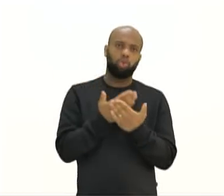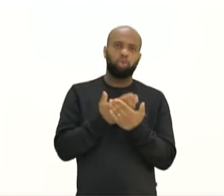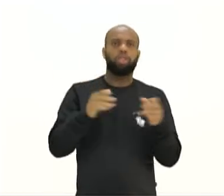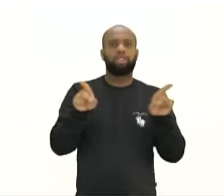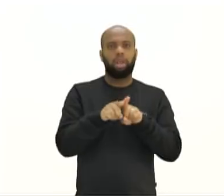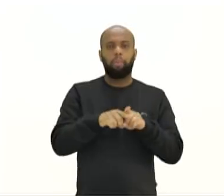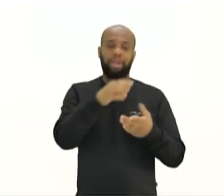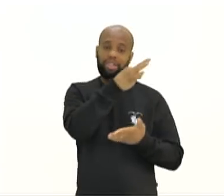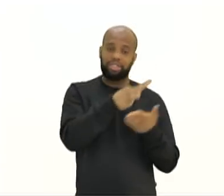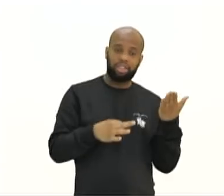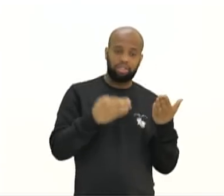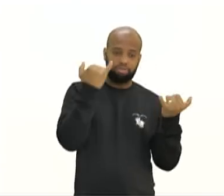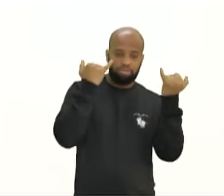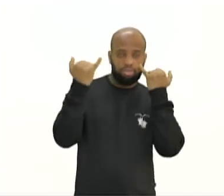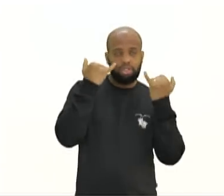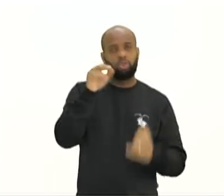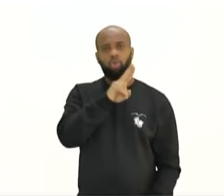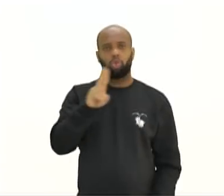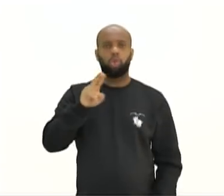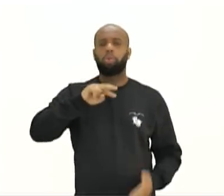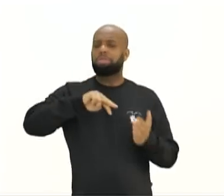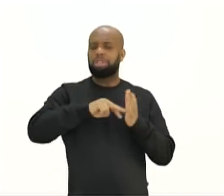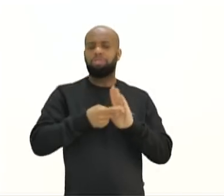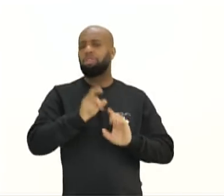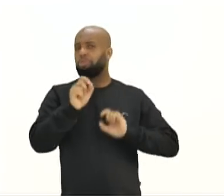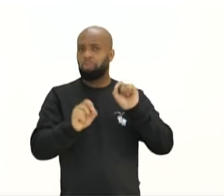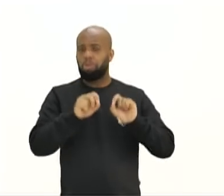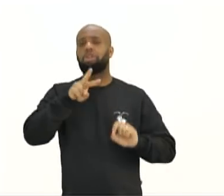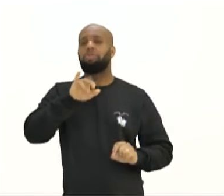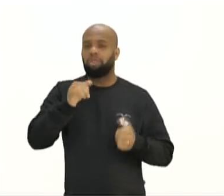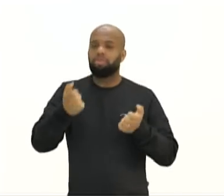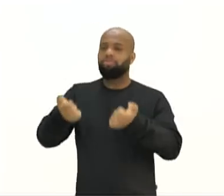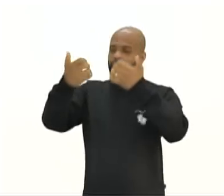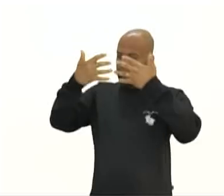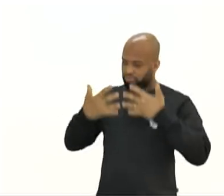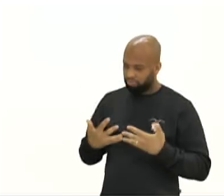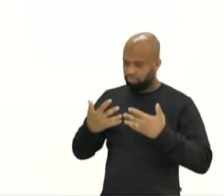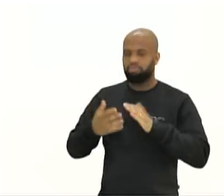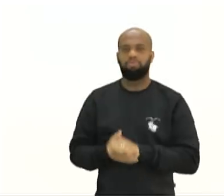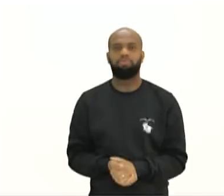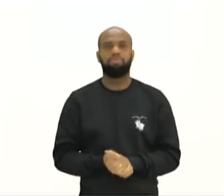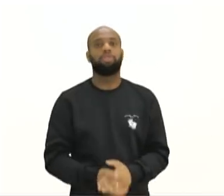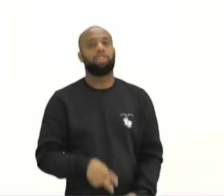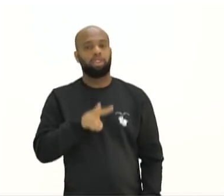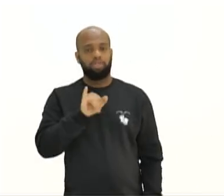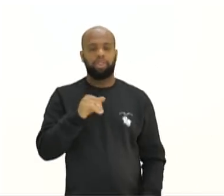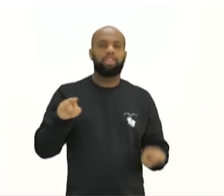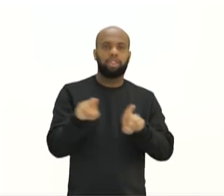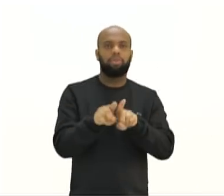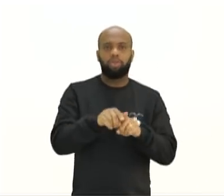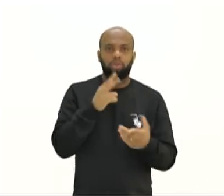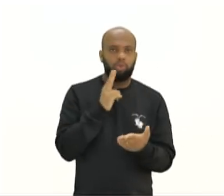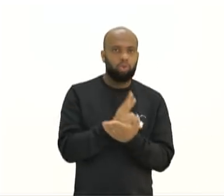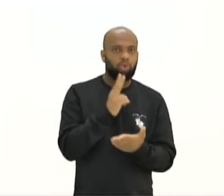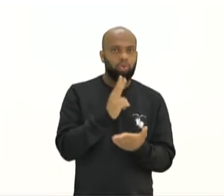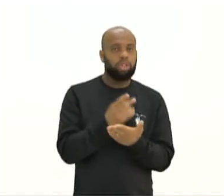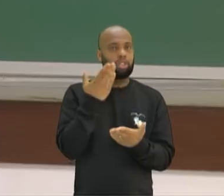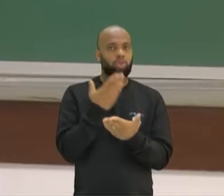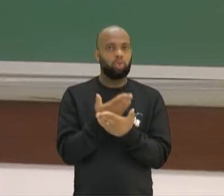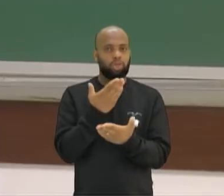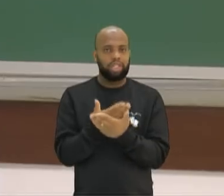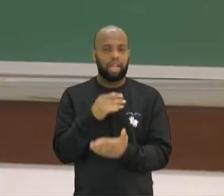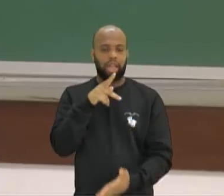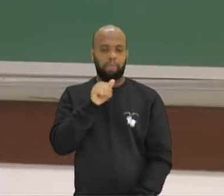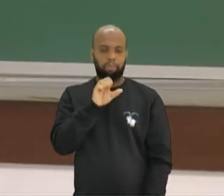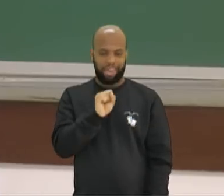também. Texto informativo, o próprio nome já diz, o que ele faz? Vai nos dar alguma informação. E vamos falar do nosso querido Past